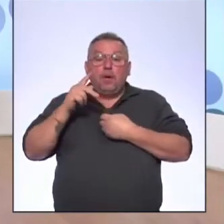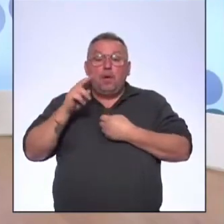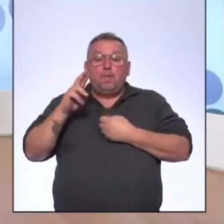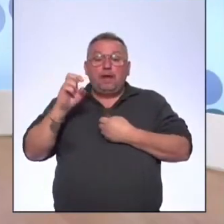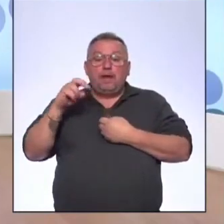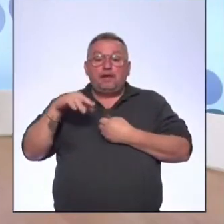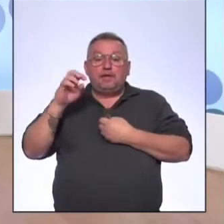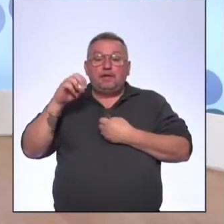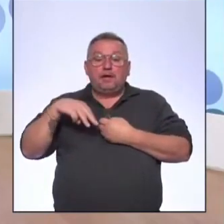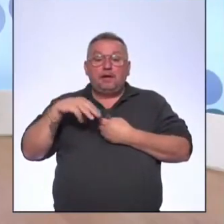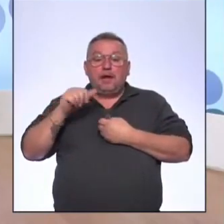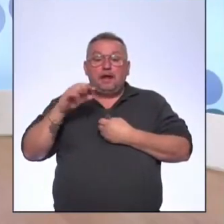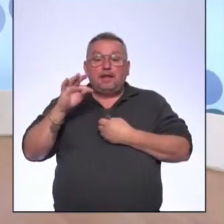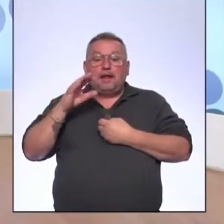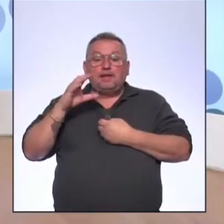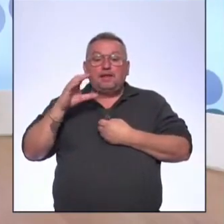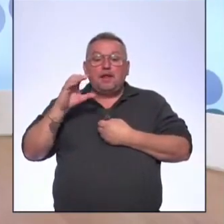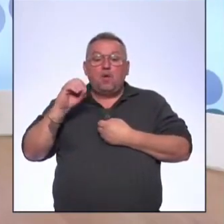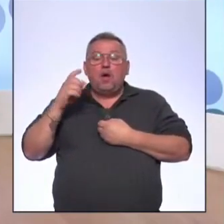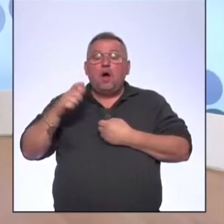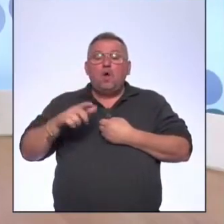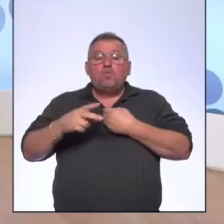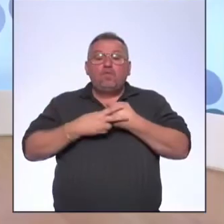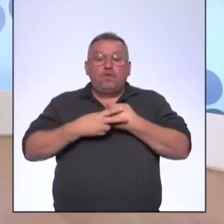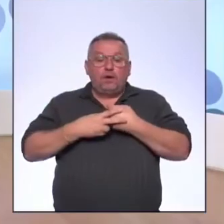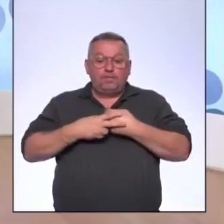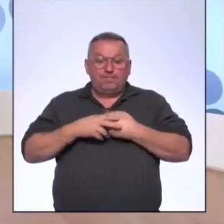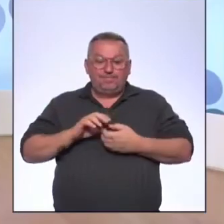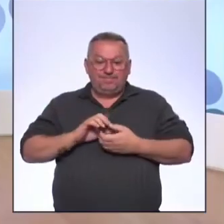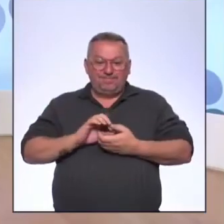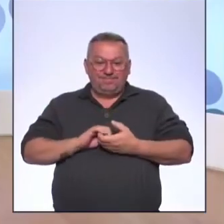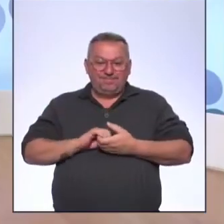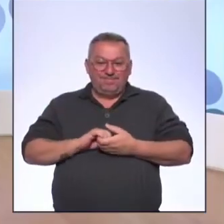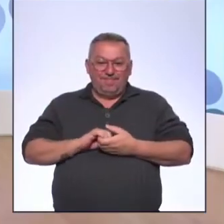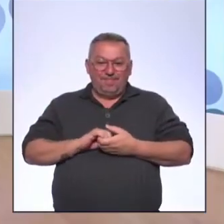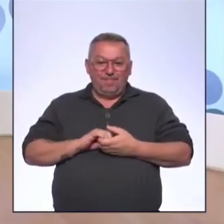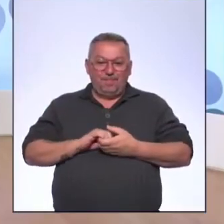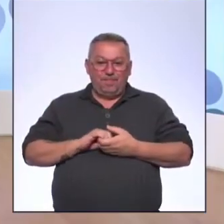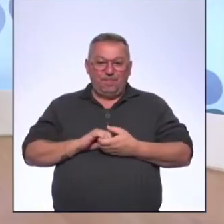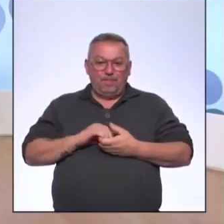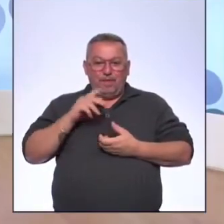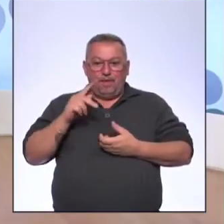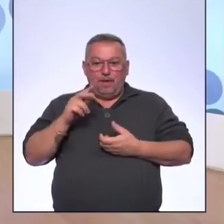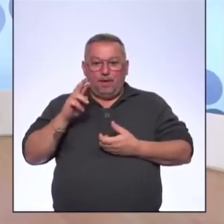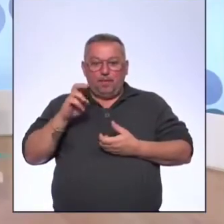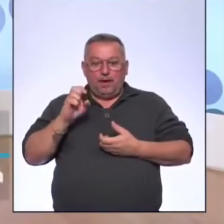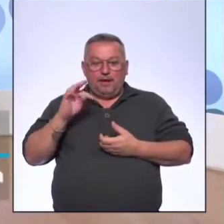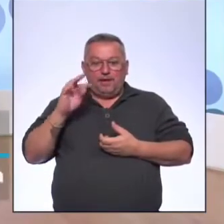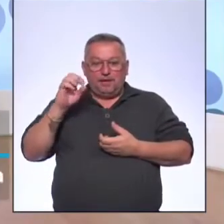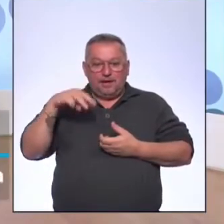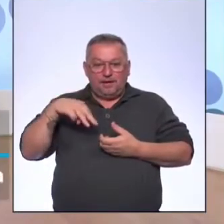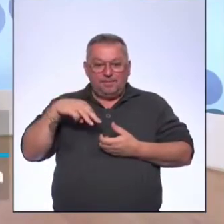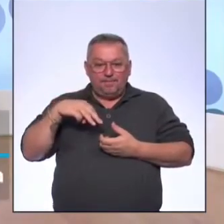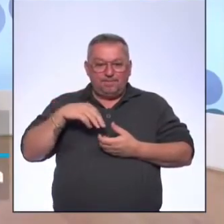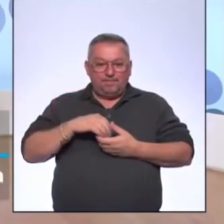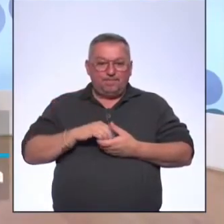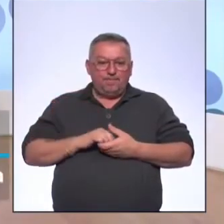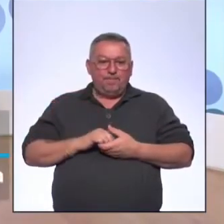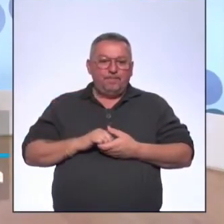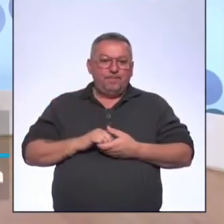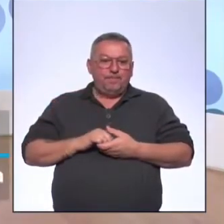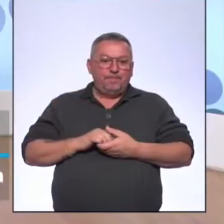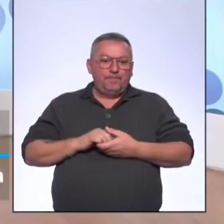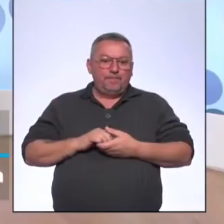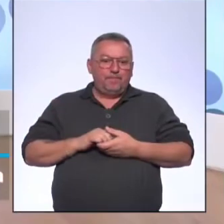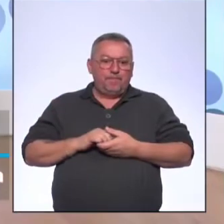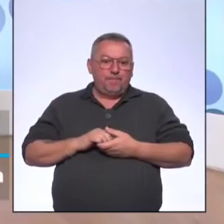Vamos ver quem é o primeiro aí a responder. Bora lá, meninos. Ah, já estão respondendo aqui, ó. Prestem. Boa. Vários, Andréia, prestem. Muito